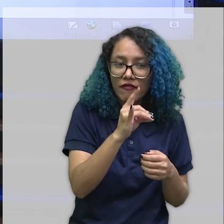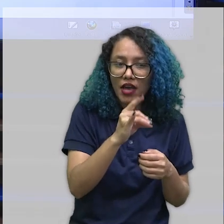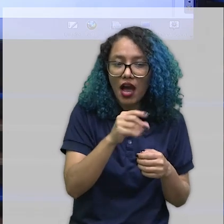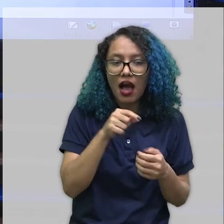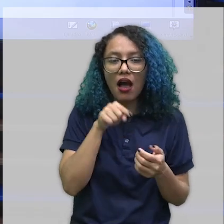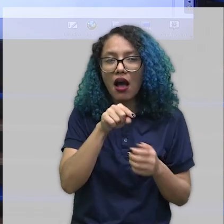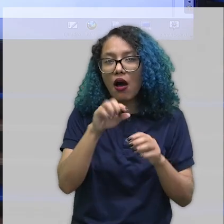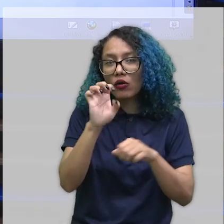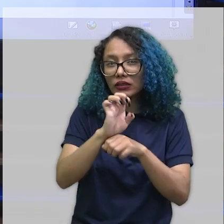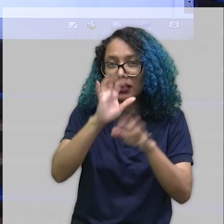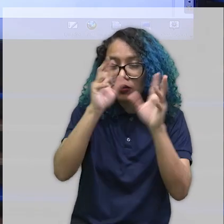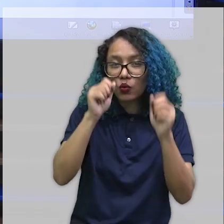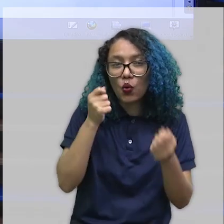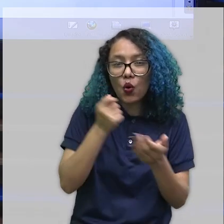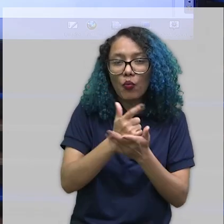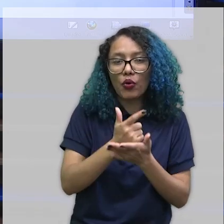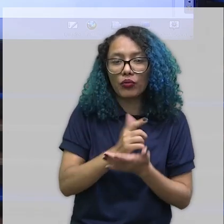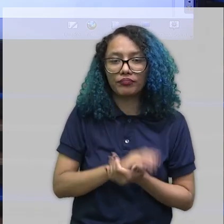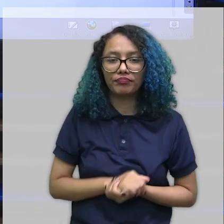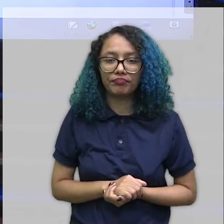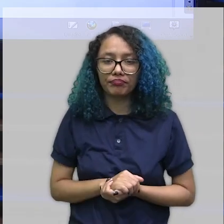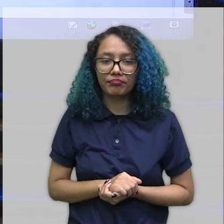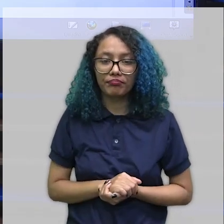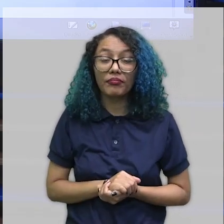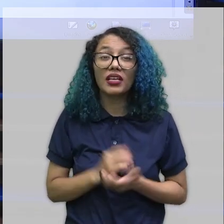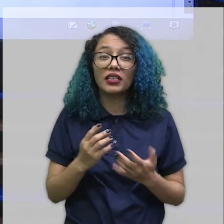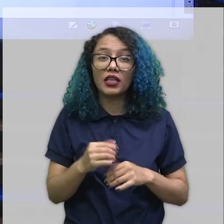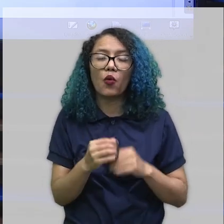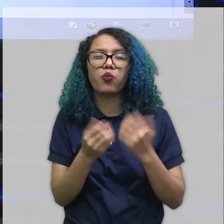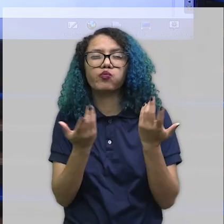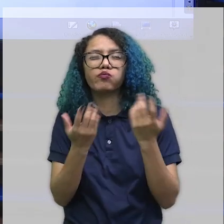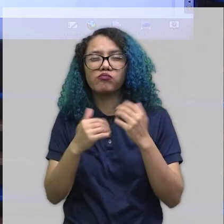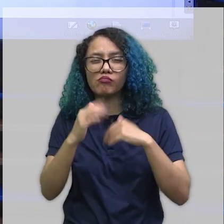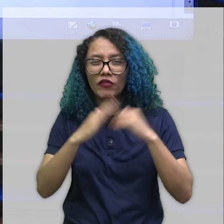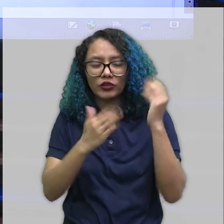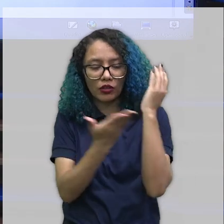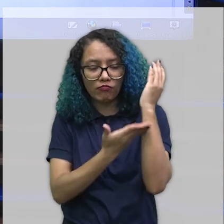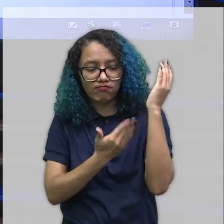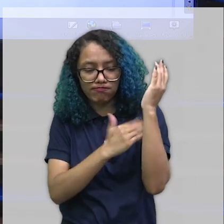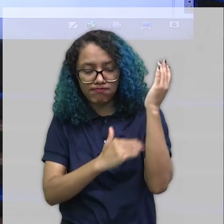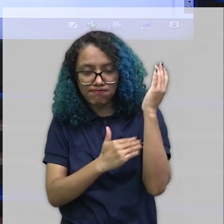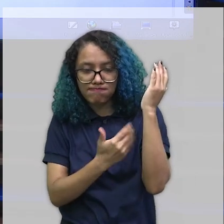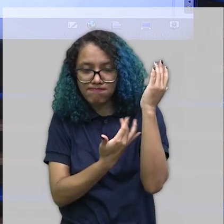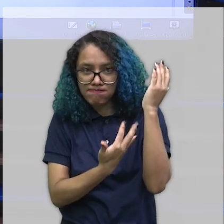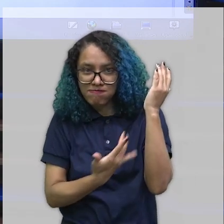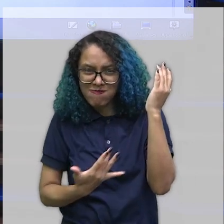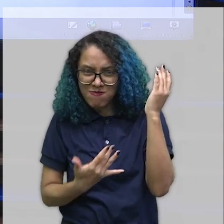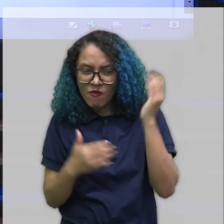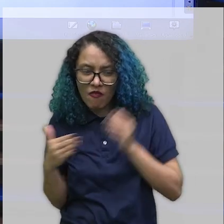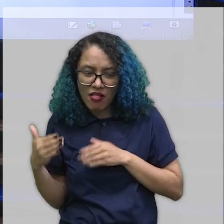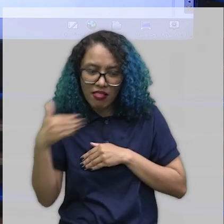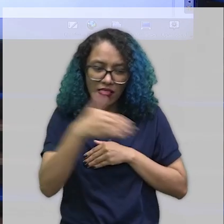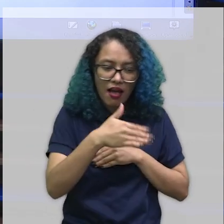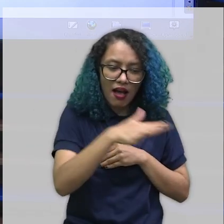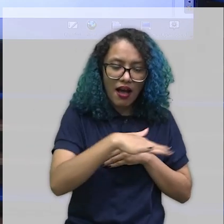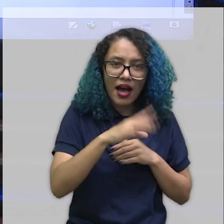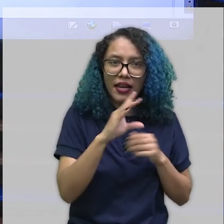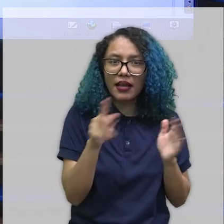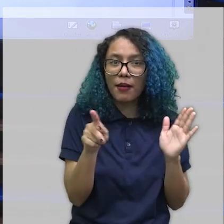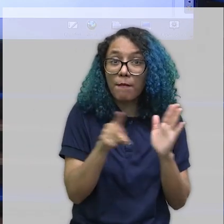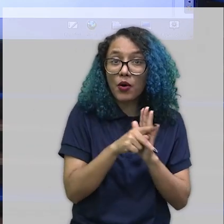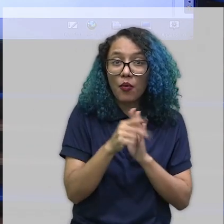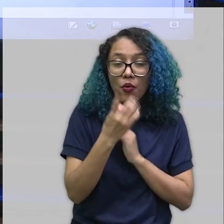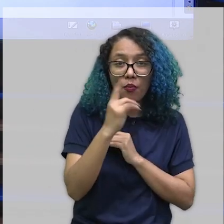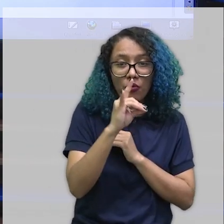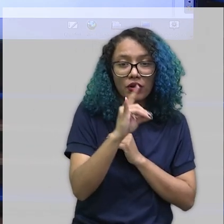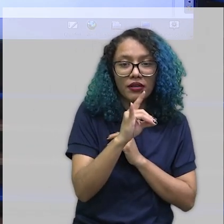na Amazônia, os seringueiros brasileiros eles entraram naquela região que pertencia ali à Bolívia, e aí, através do Barão